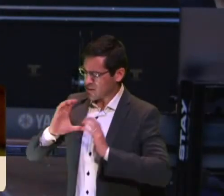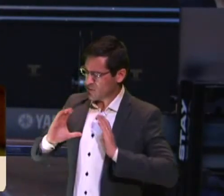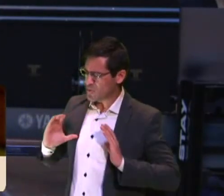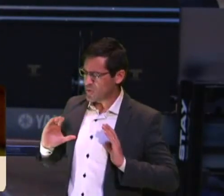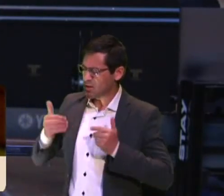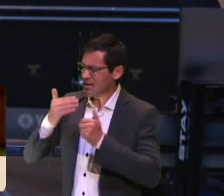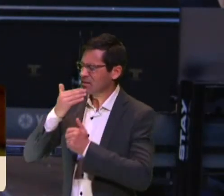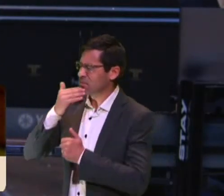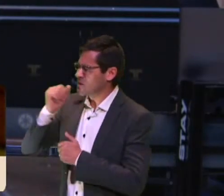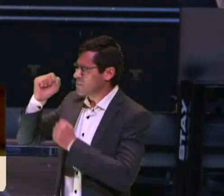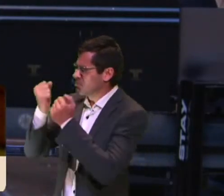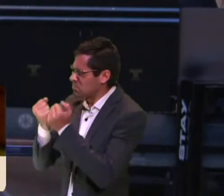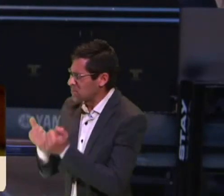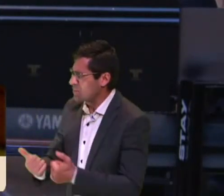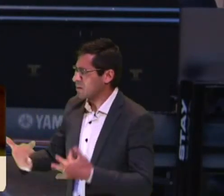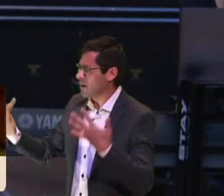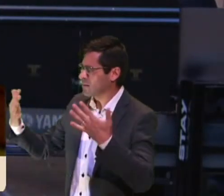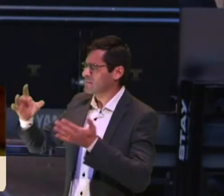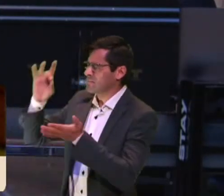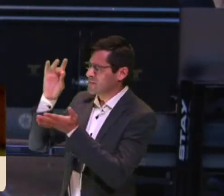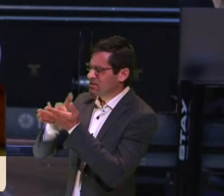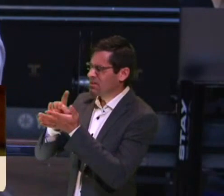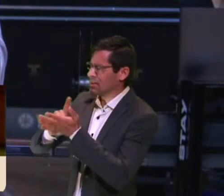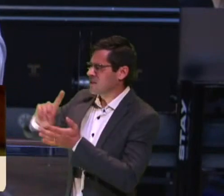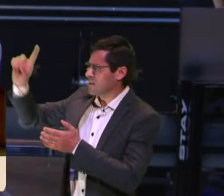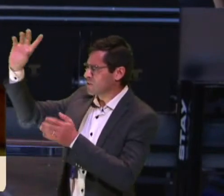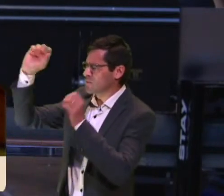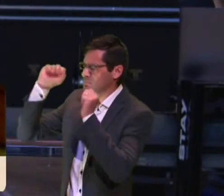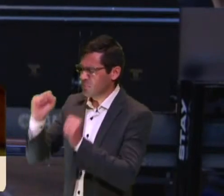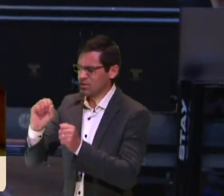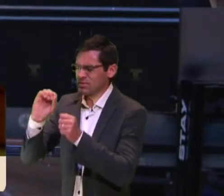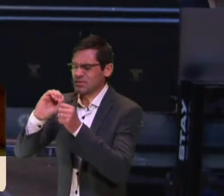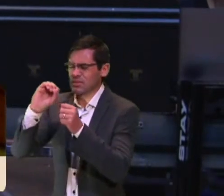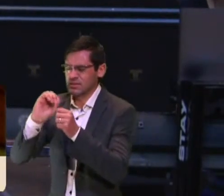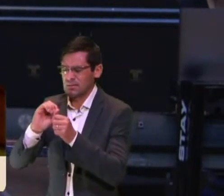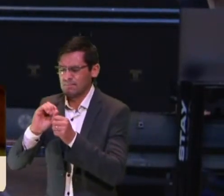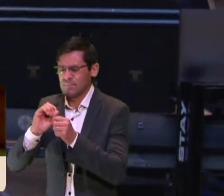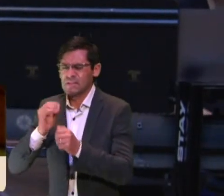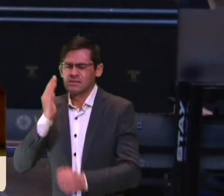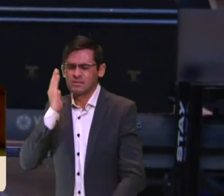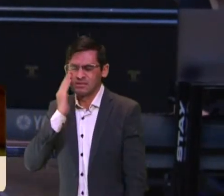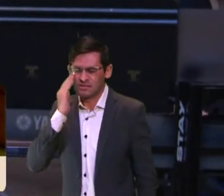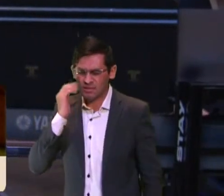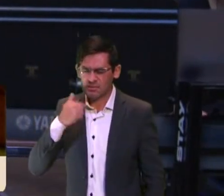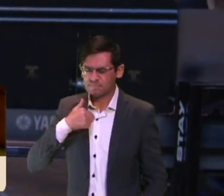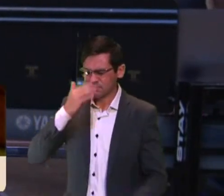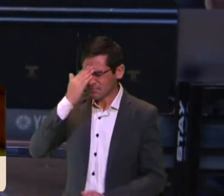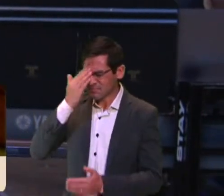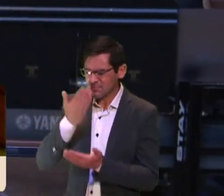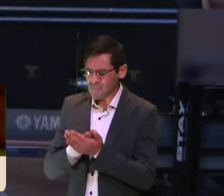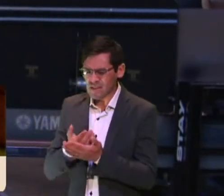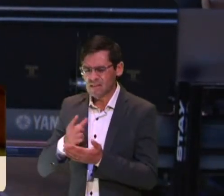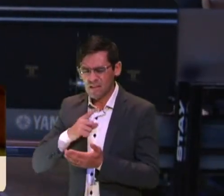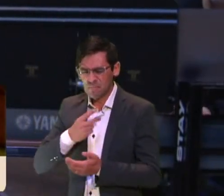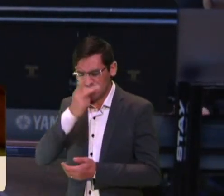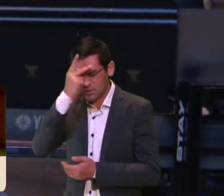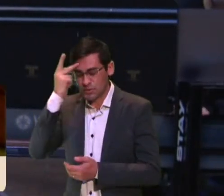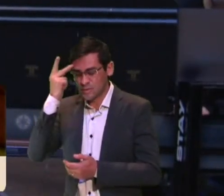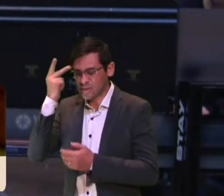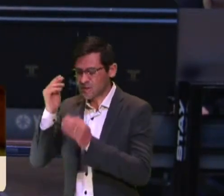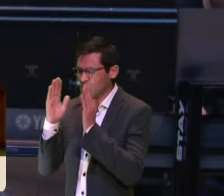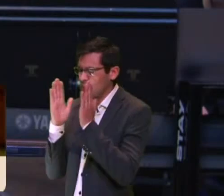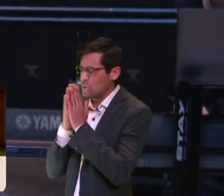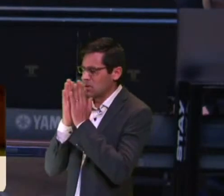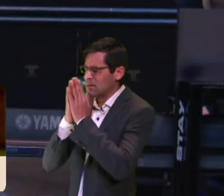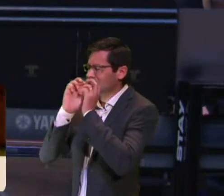eles aconteçam. Hoje eu quero orar, Deus. Eu sei que existem pessoas aqui, talvez orando e pedindo por um milagre,